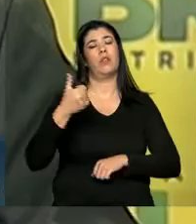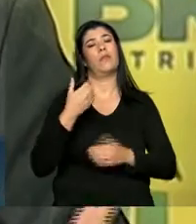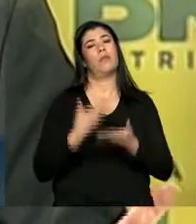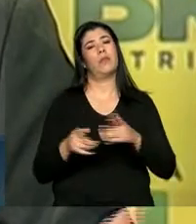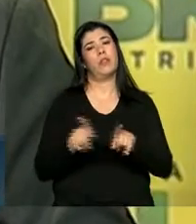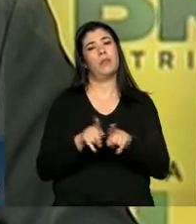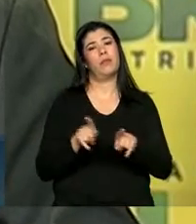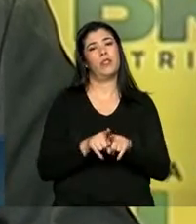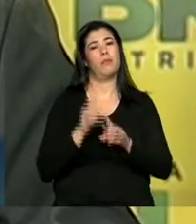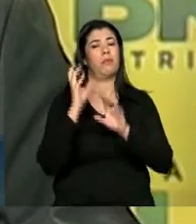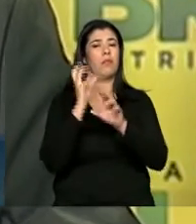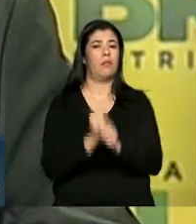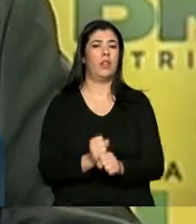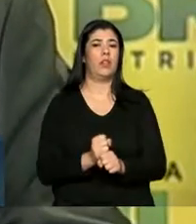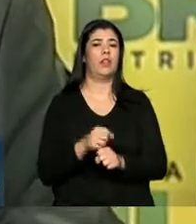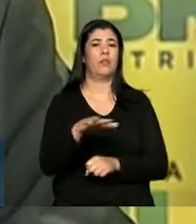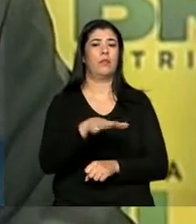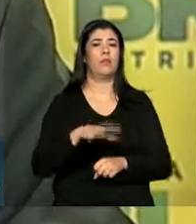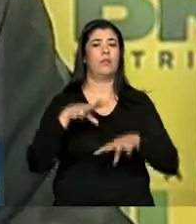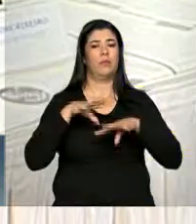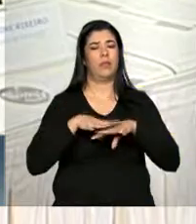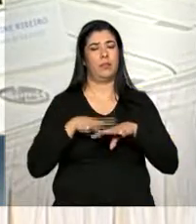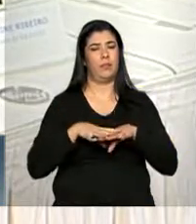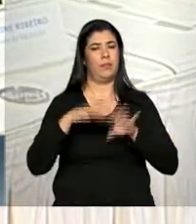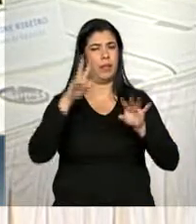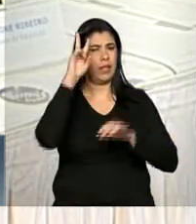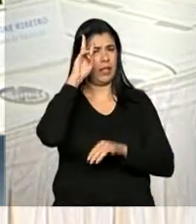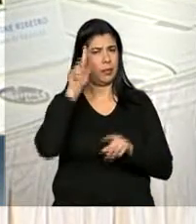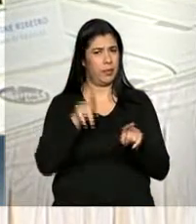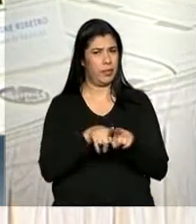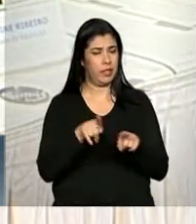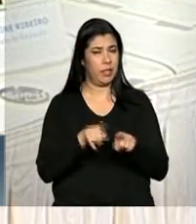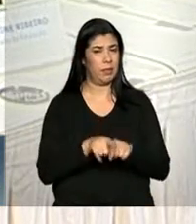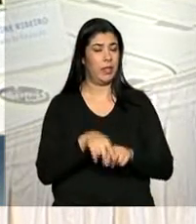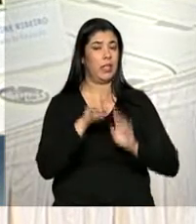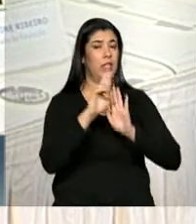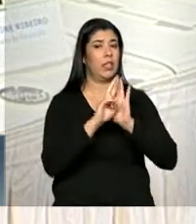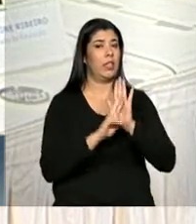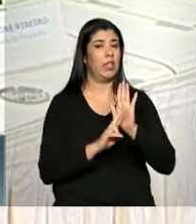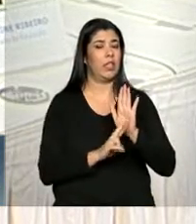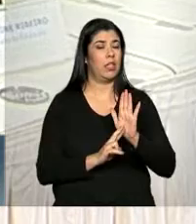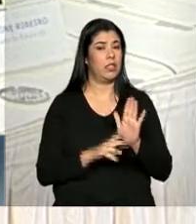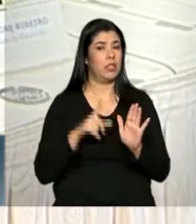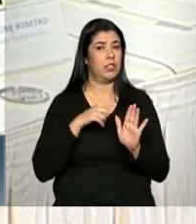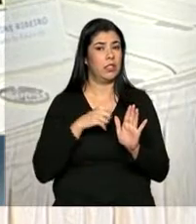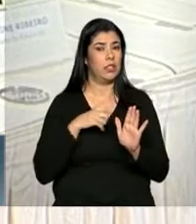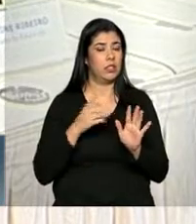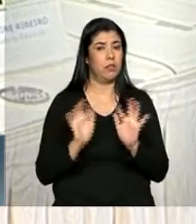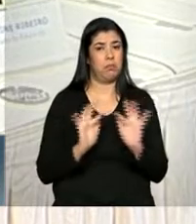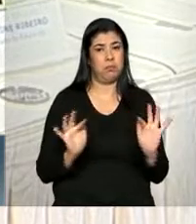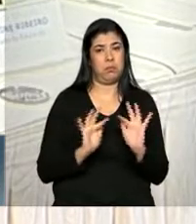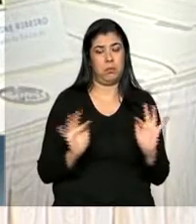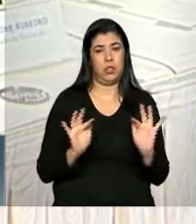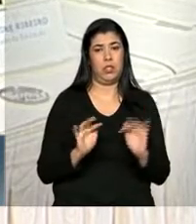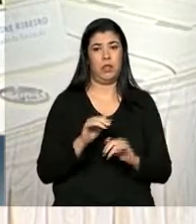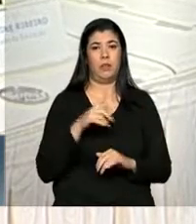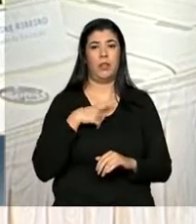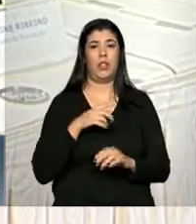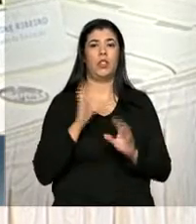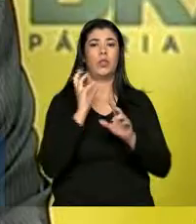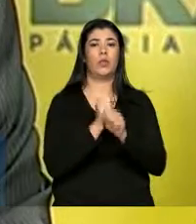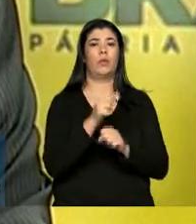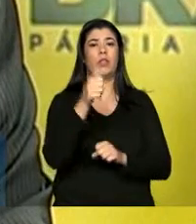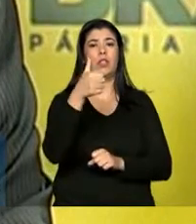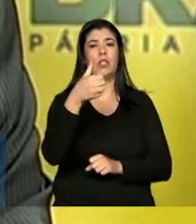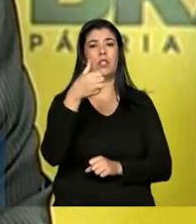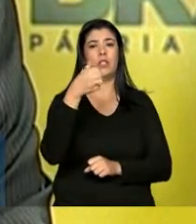O próximo. Lembrando também que a diferença em redação é a mais modesta de todas. É uma mudança de 13 pontos,